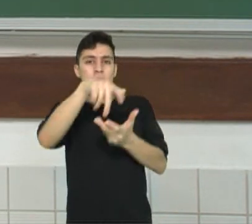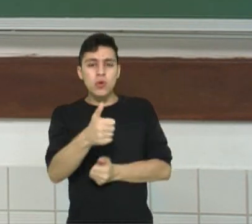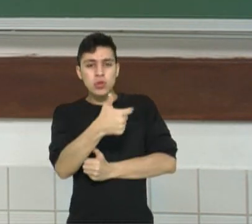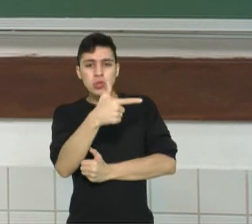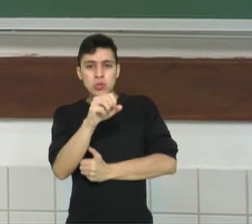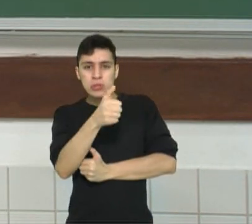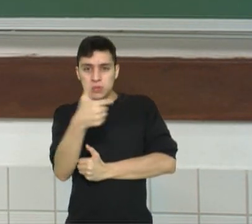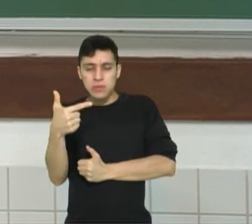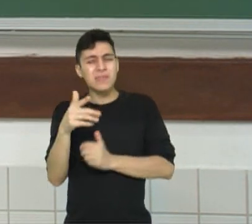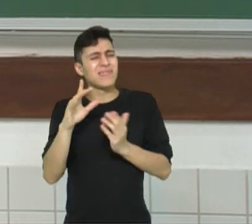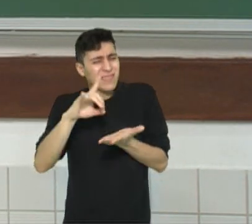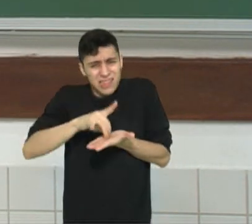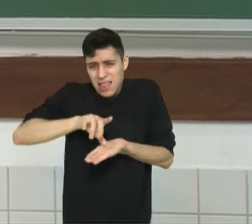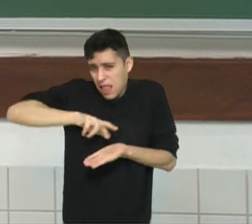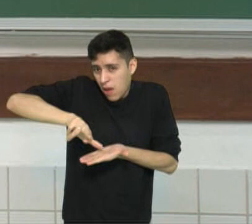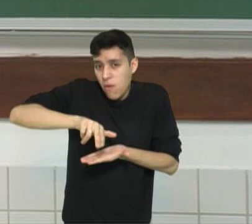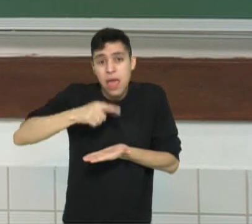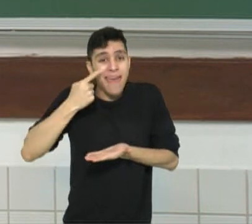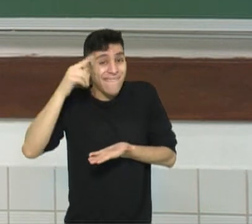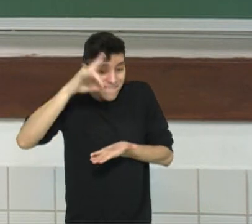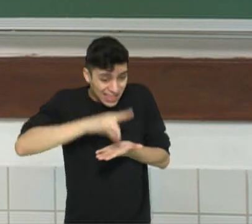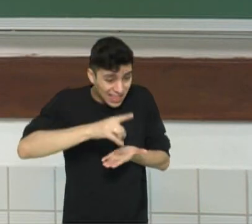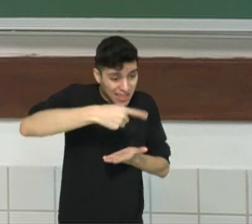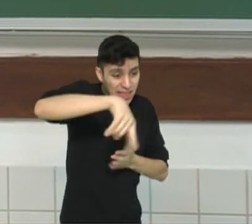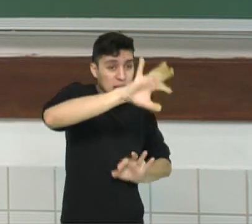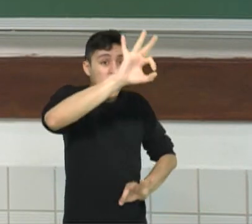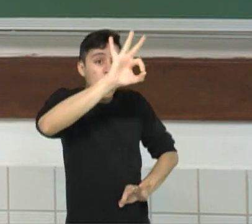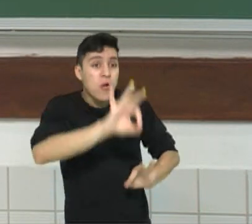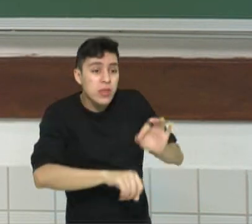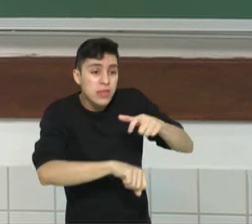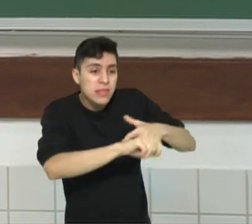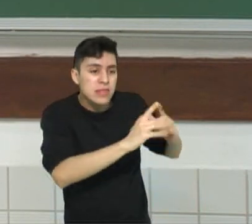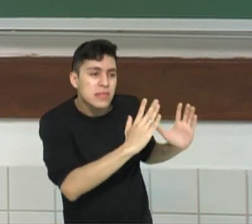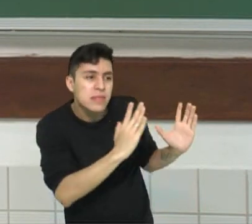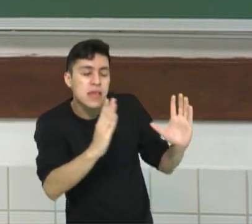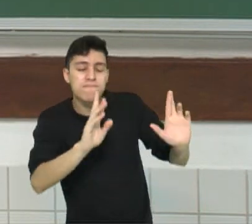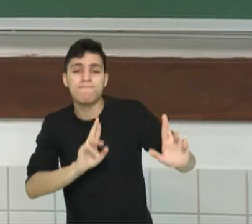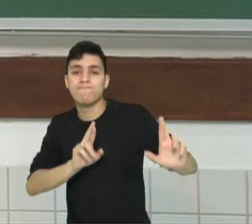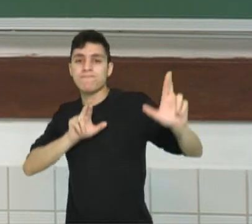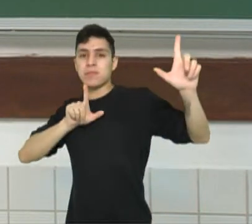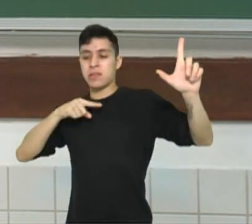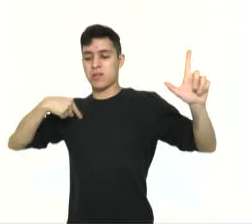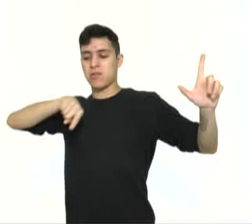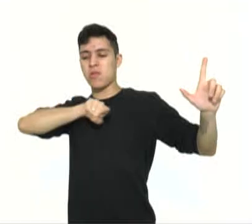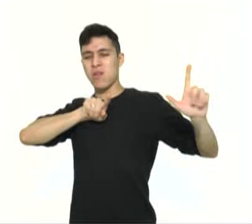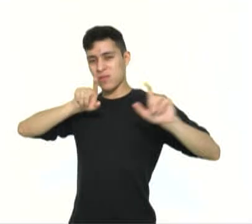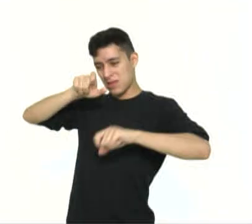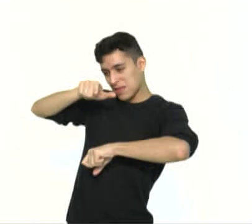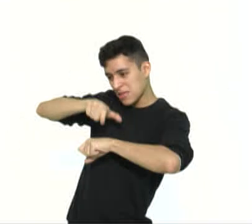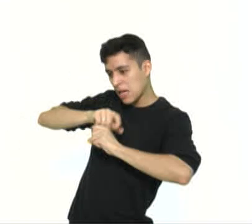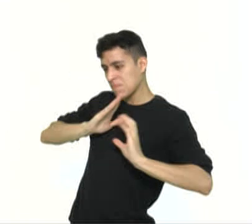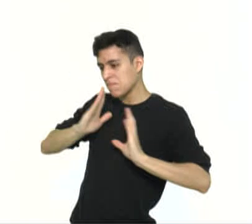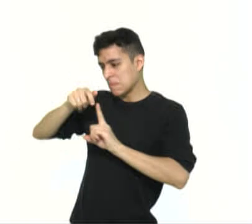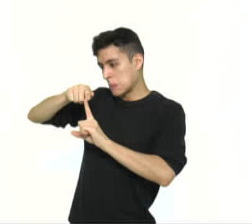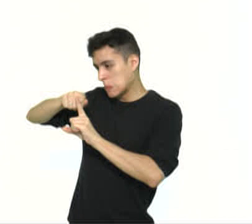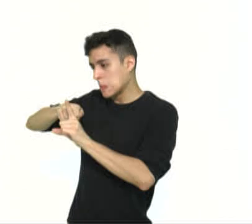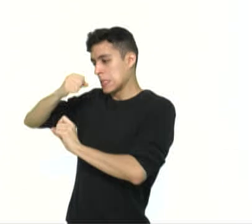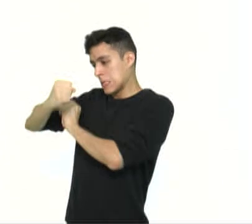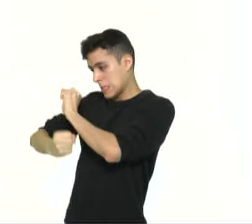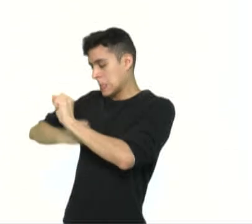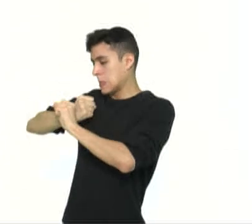maias eles tinham uma organização temporal diferenciada da nossa, né? No auge do